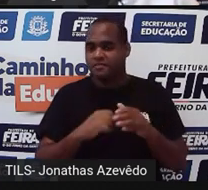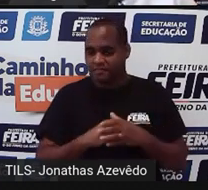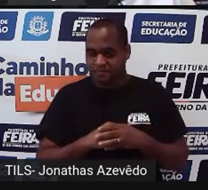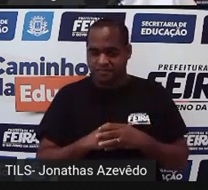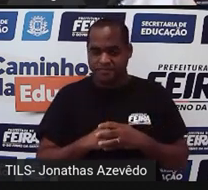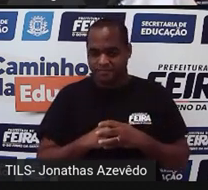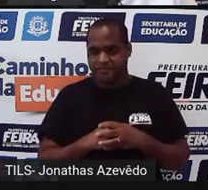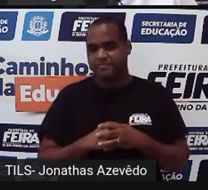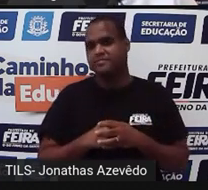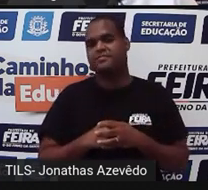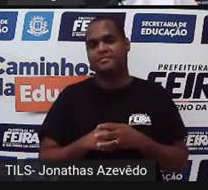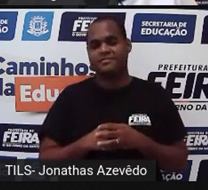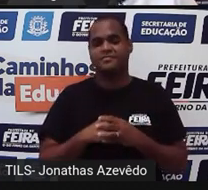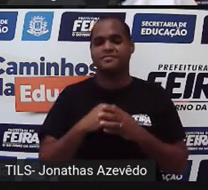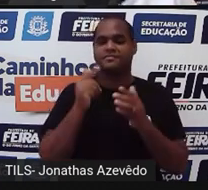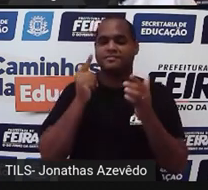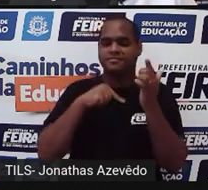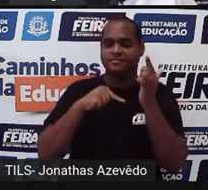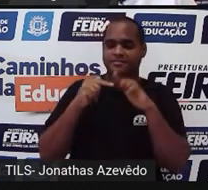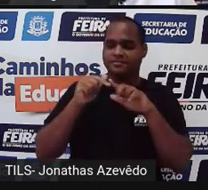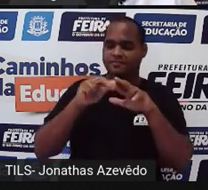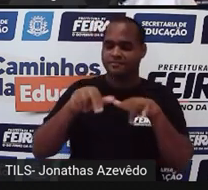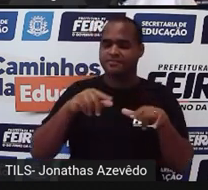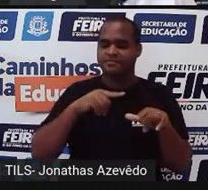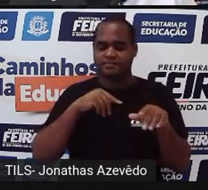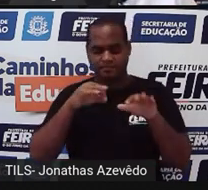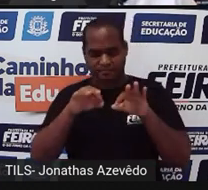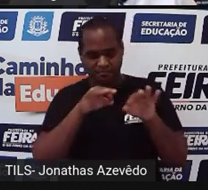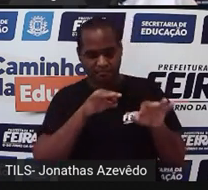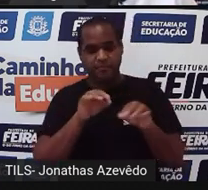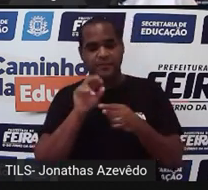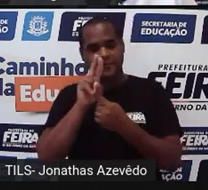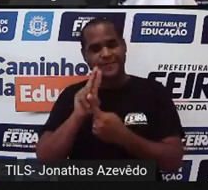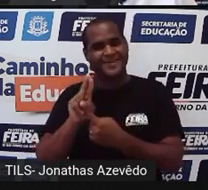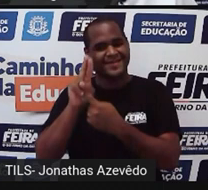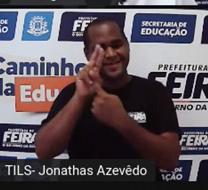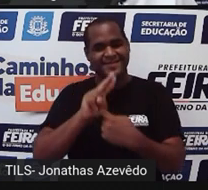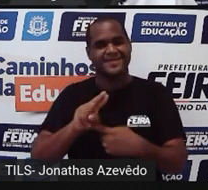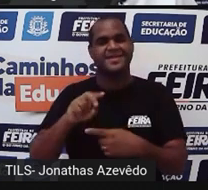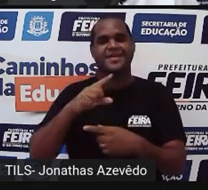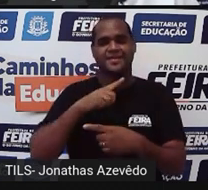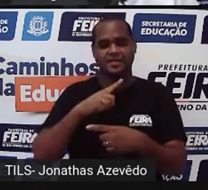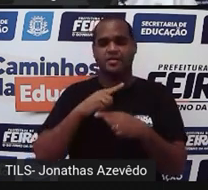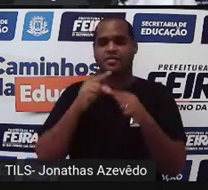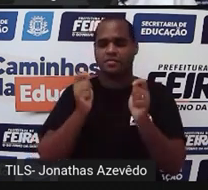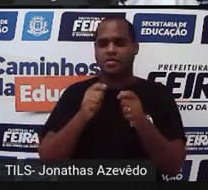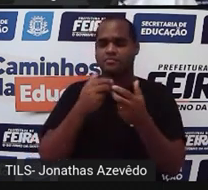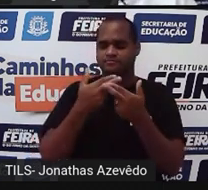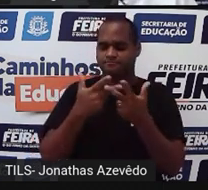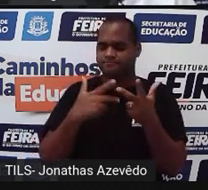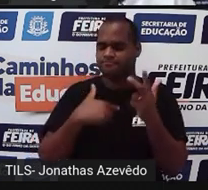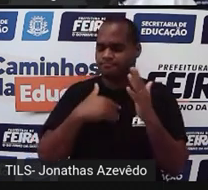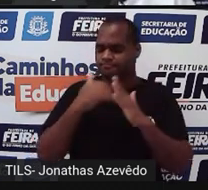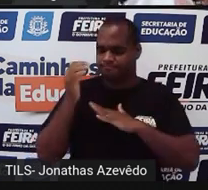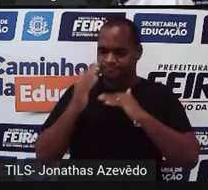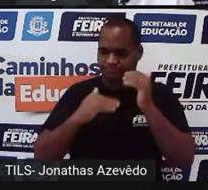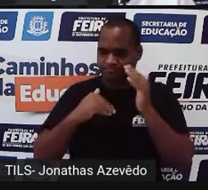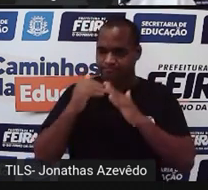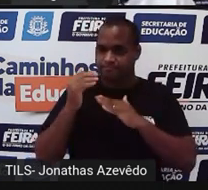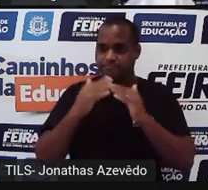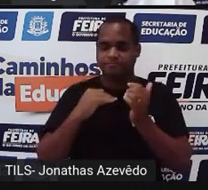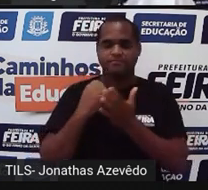gente resolveu usando, né? A gente usou como um instrumento, ó, como